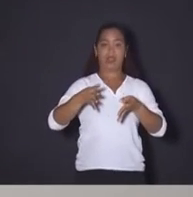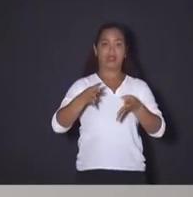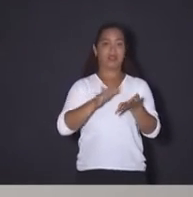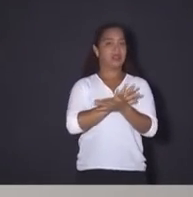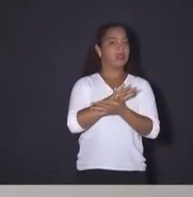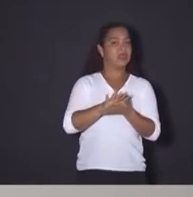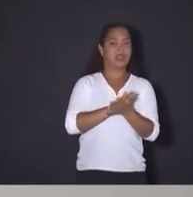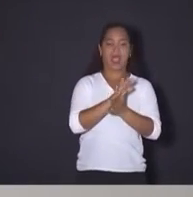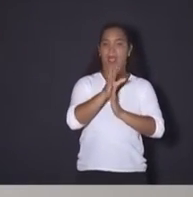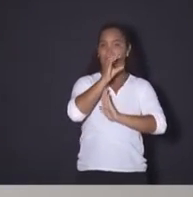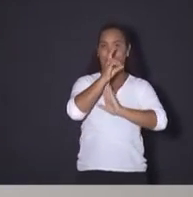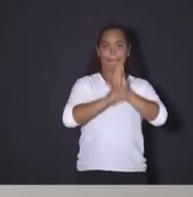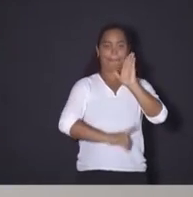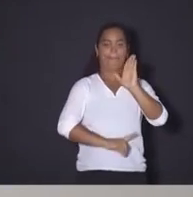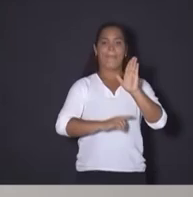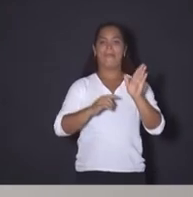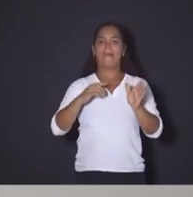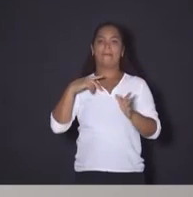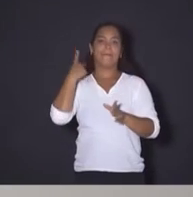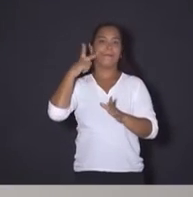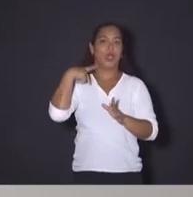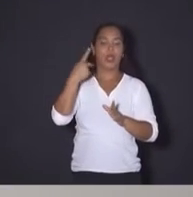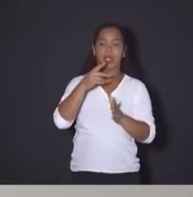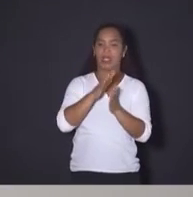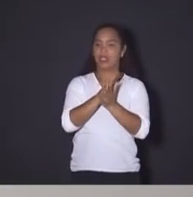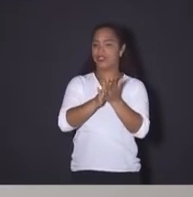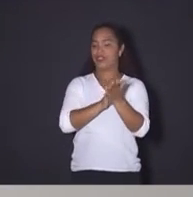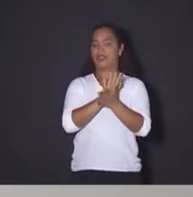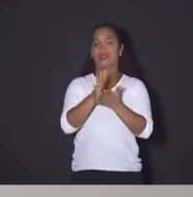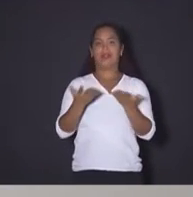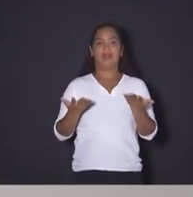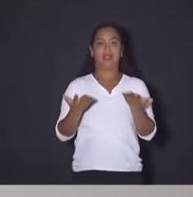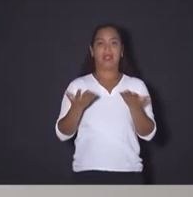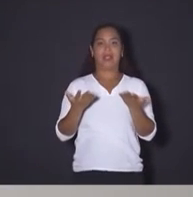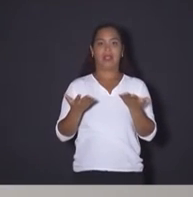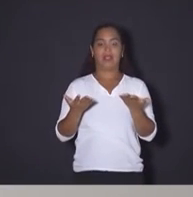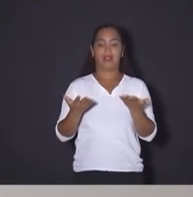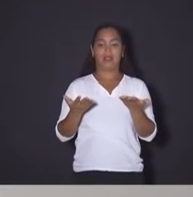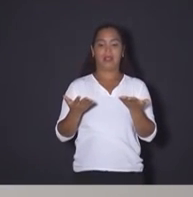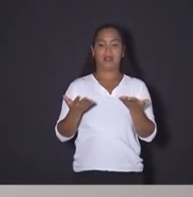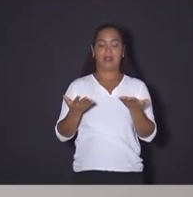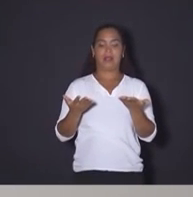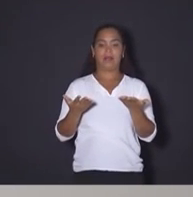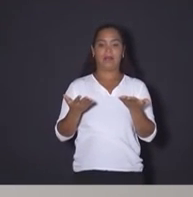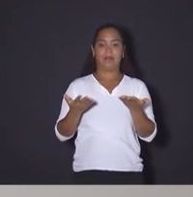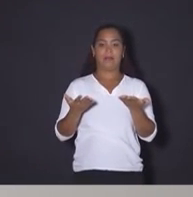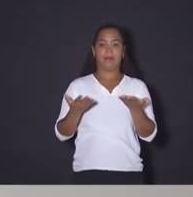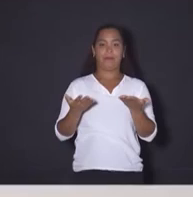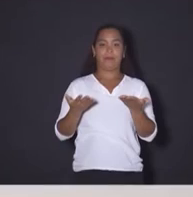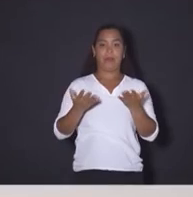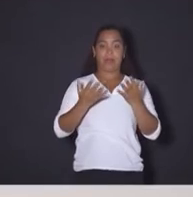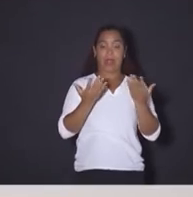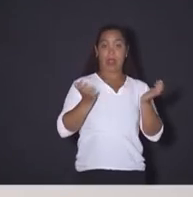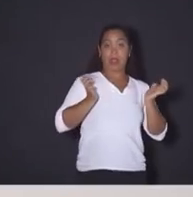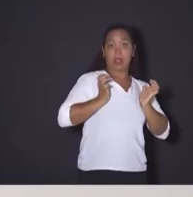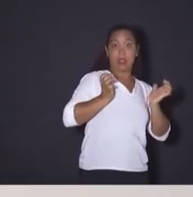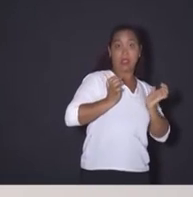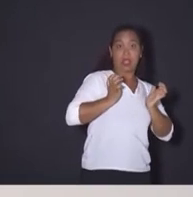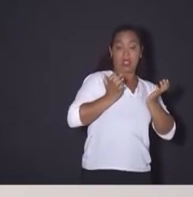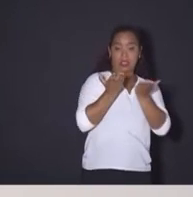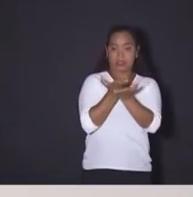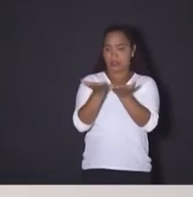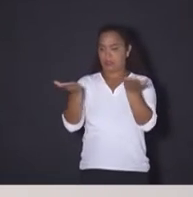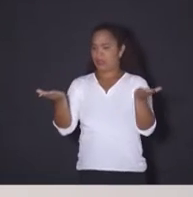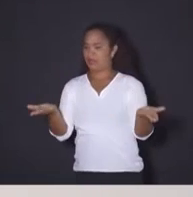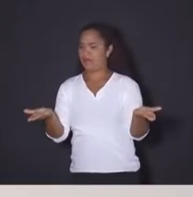dividir de dividir qualquer possibilidade de da riqueza então as 40